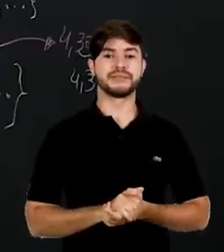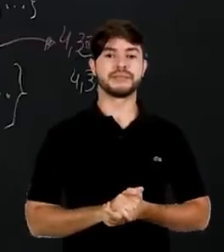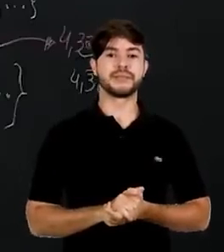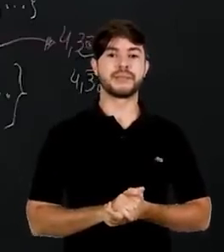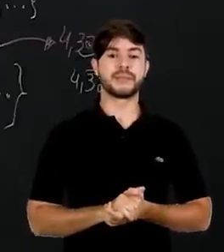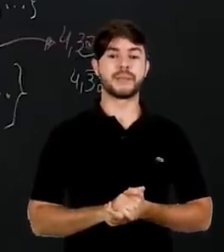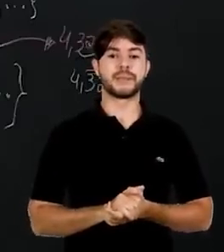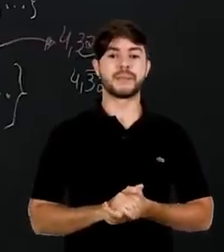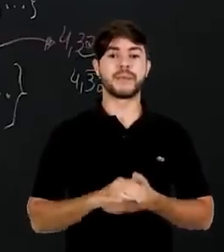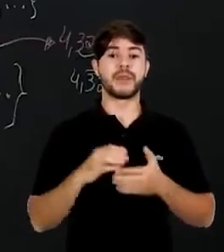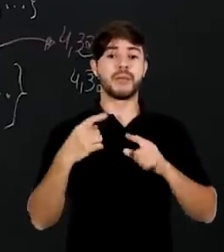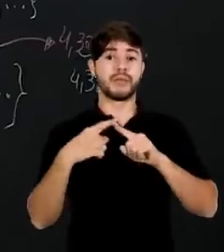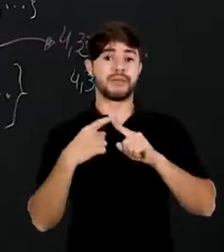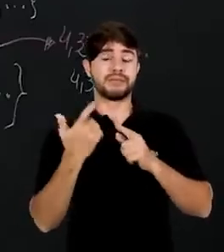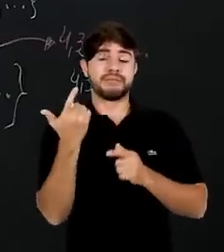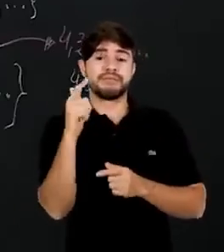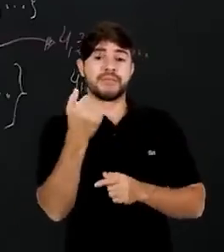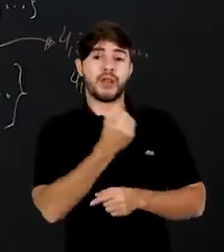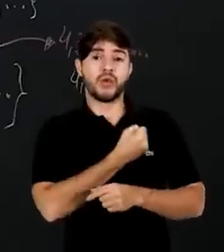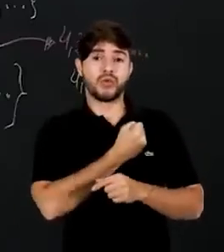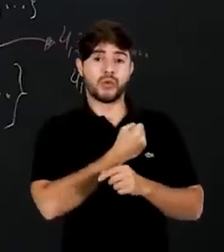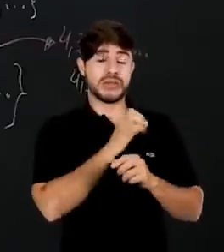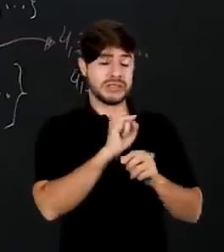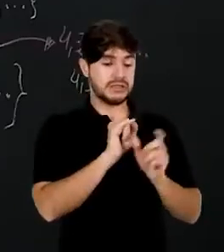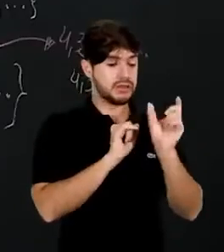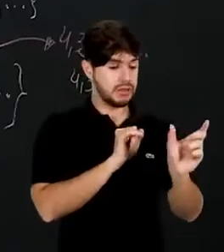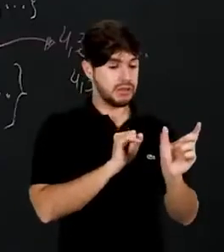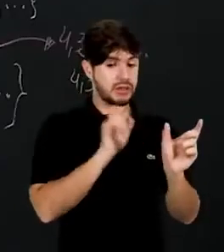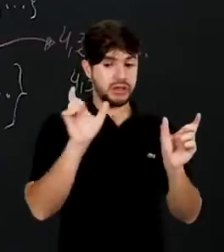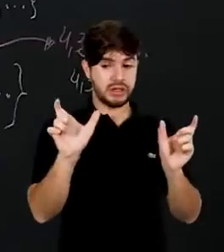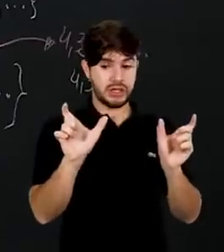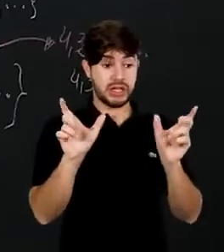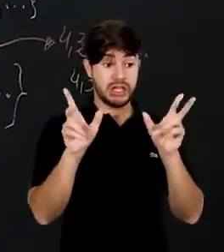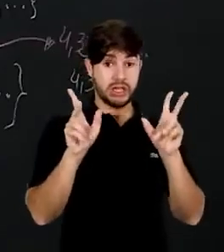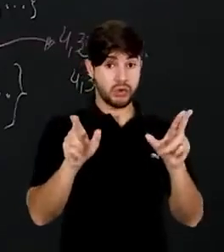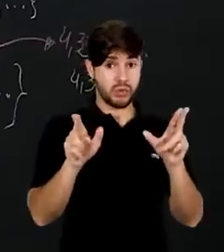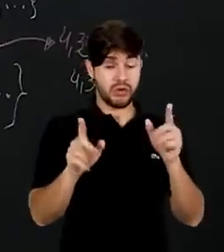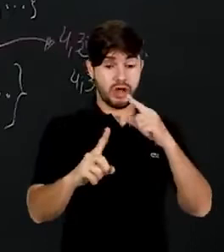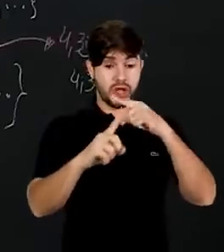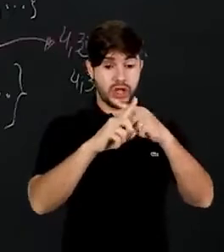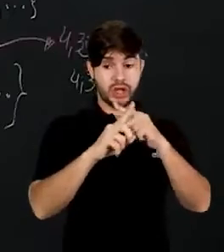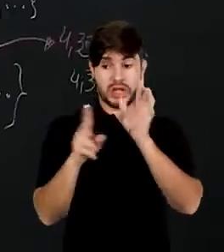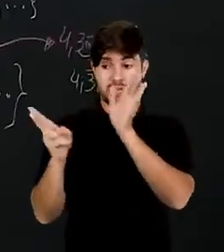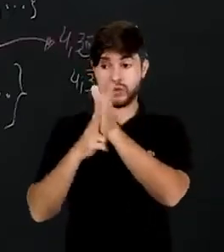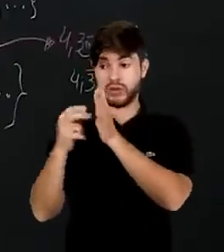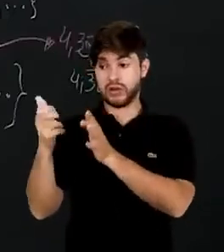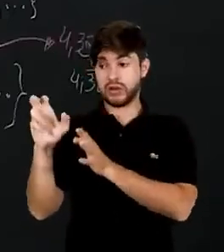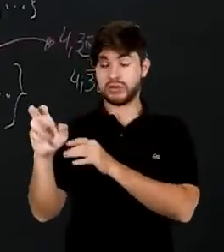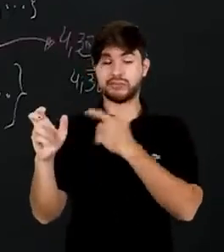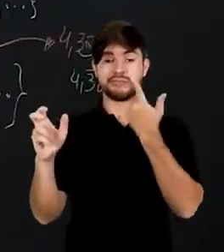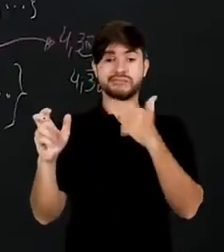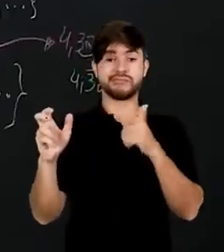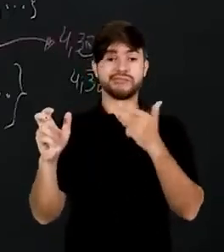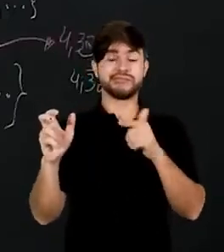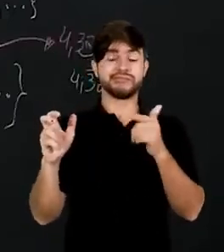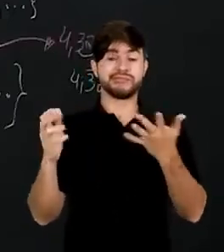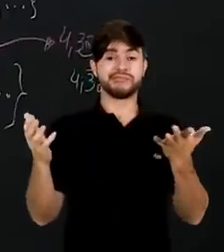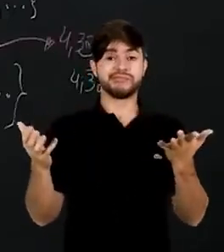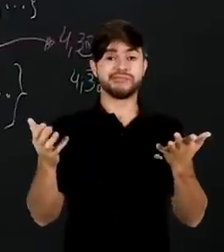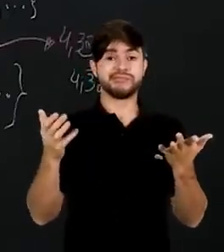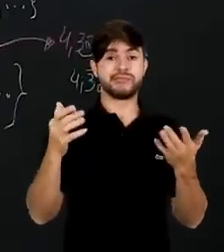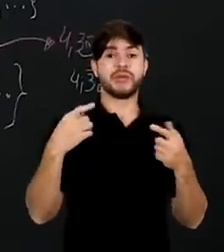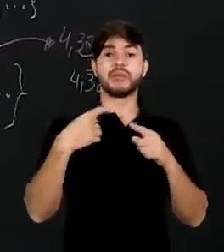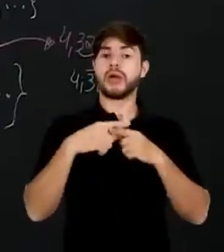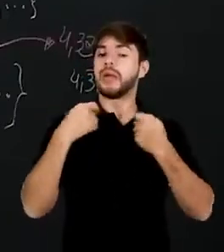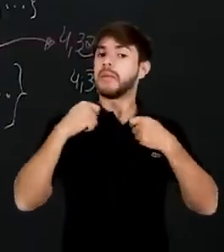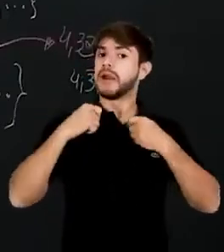quadrada, aliás, nenhum número que multiplicado por ele mesmo chegue ao valor igual a 15. Agora, muito cuidado, o que eu